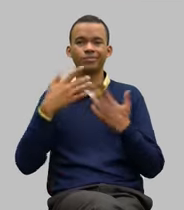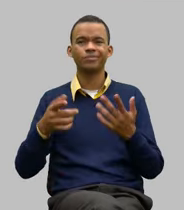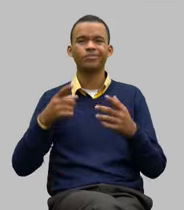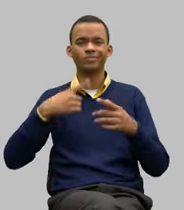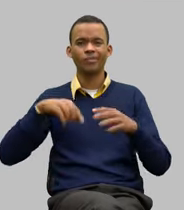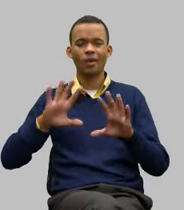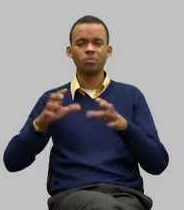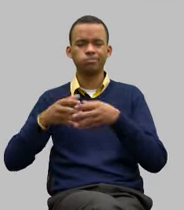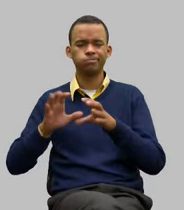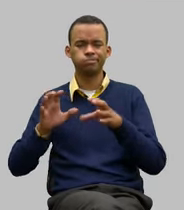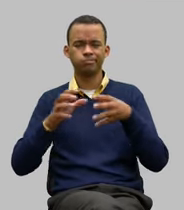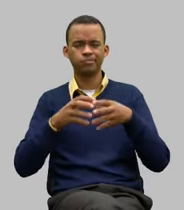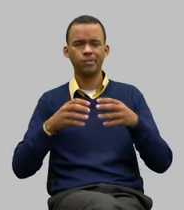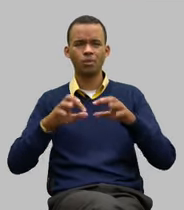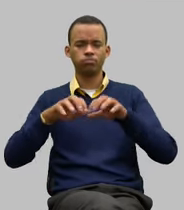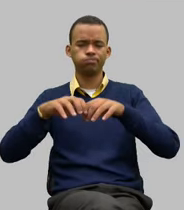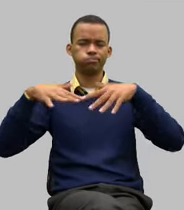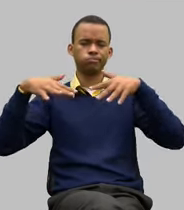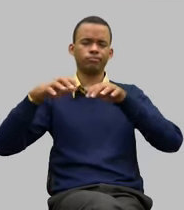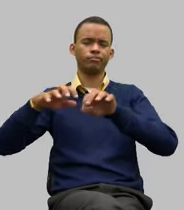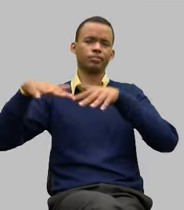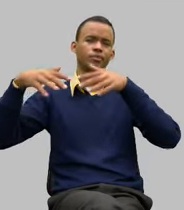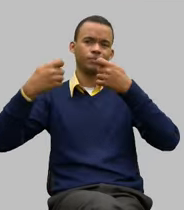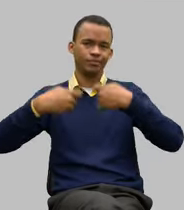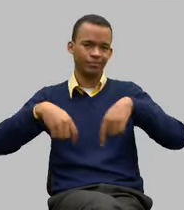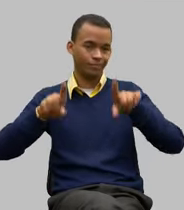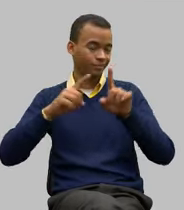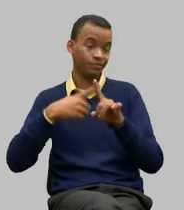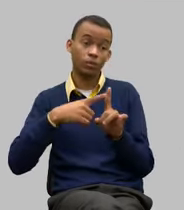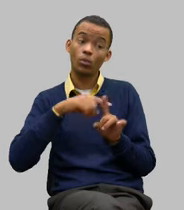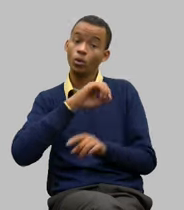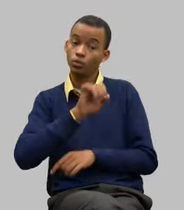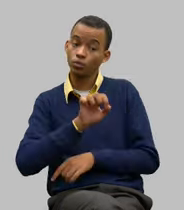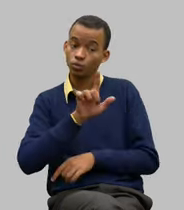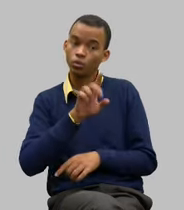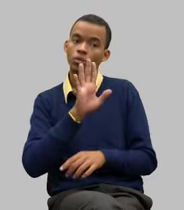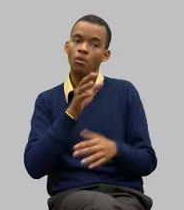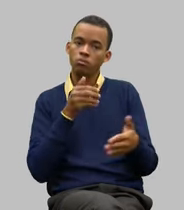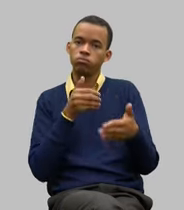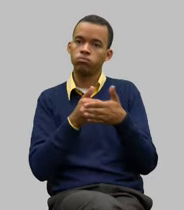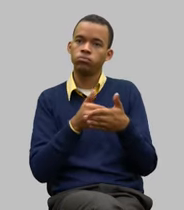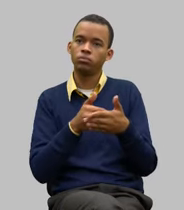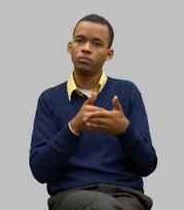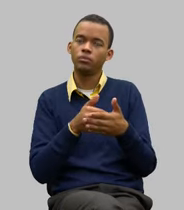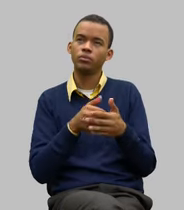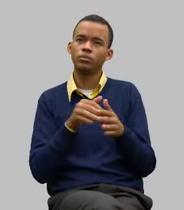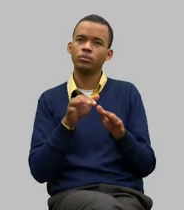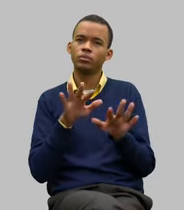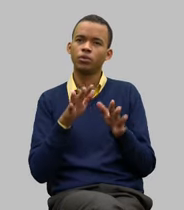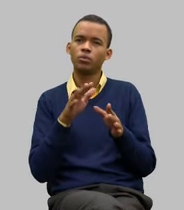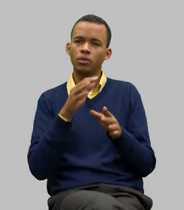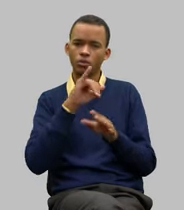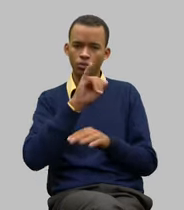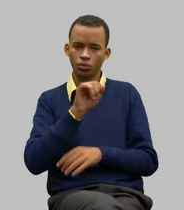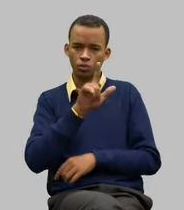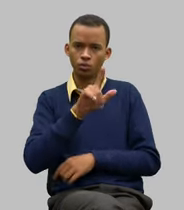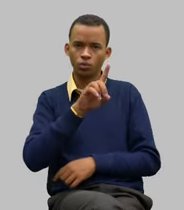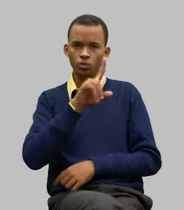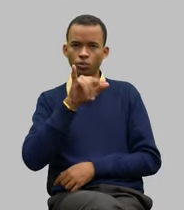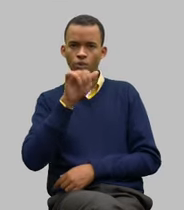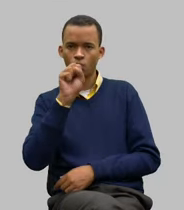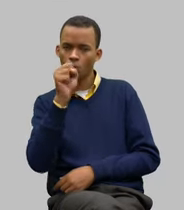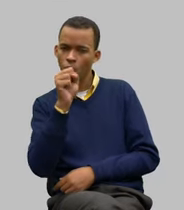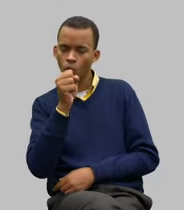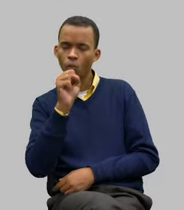nem requerimento lá não n secretário Júlio tá aí né Tá aproximadamente de 8 a 10 de Julho bom então